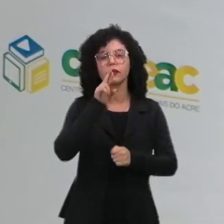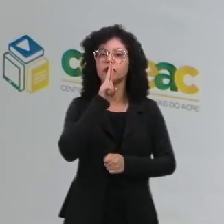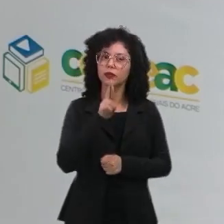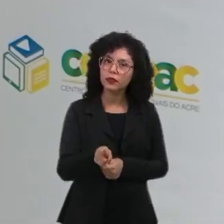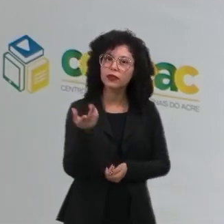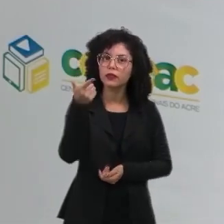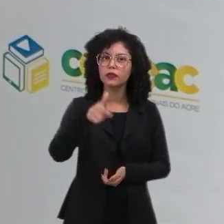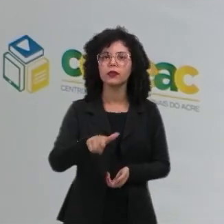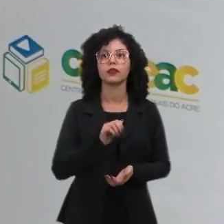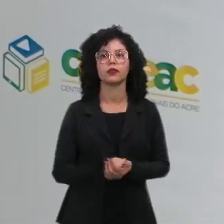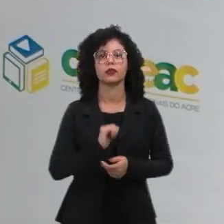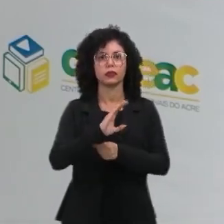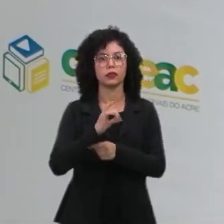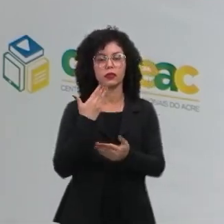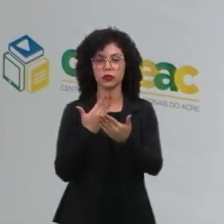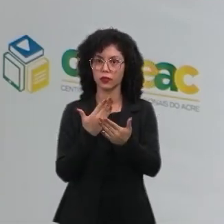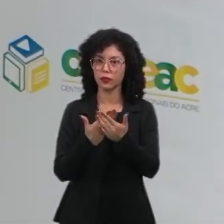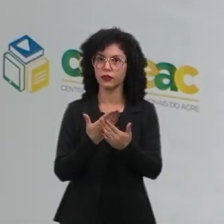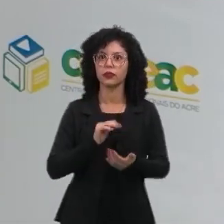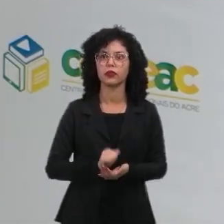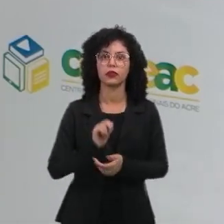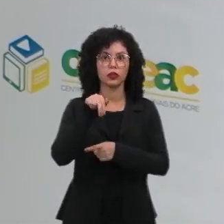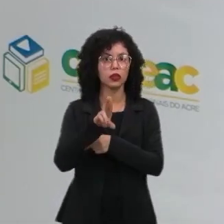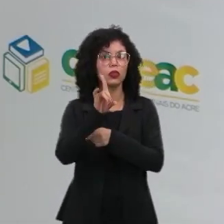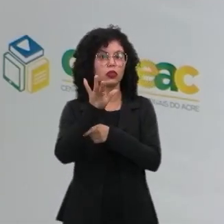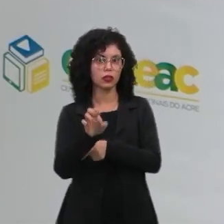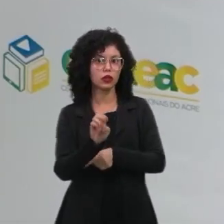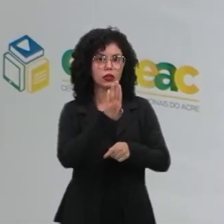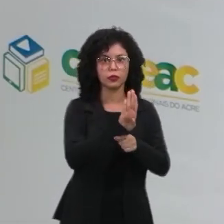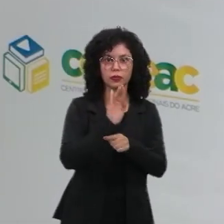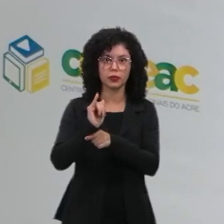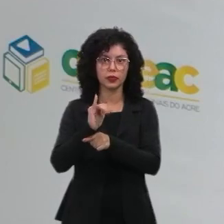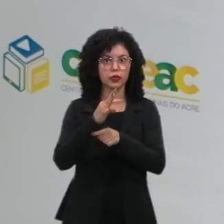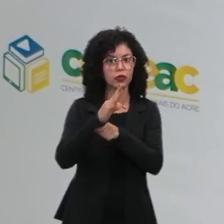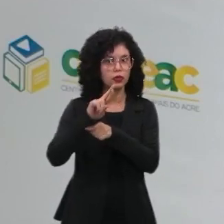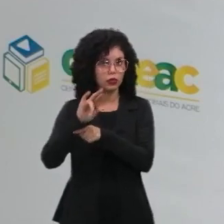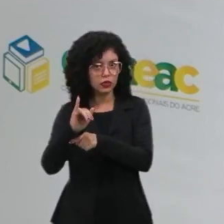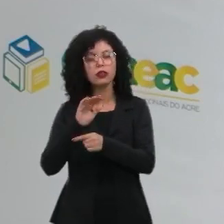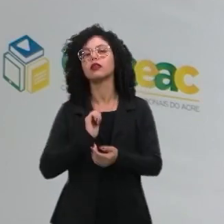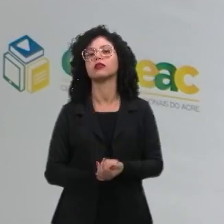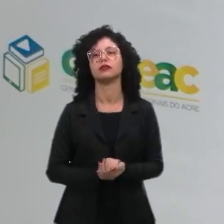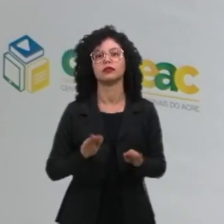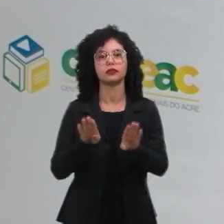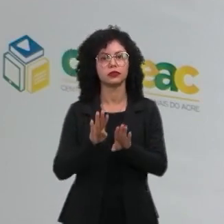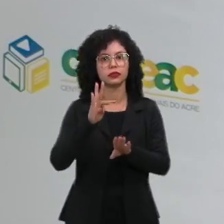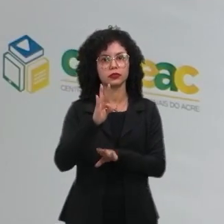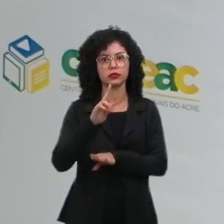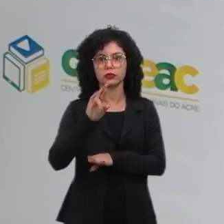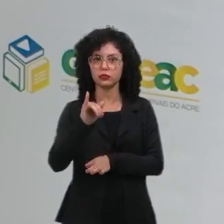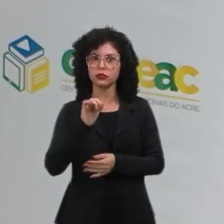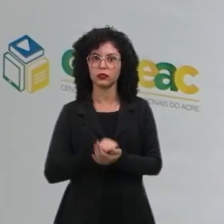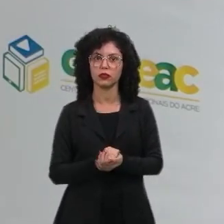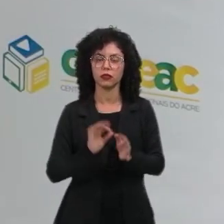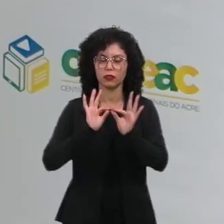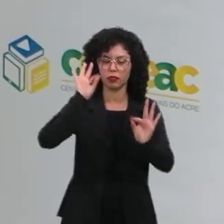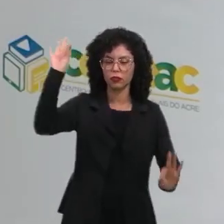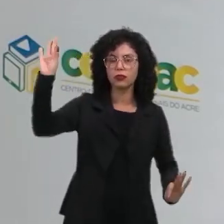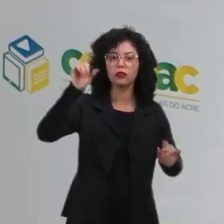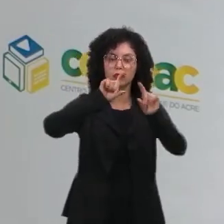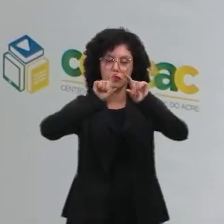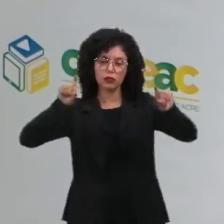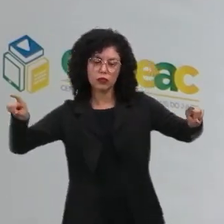bom? Escala. Estudem também as unidades bi e tridimensionais. A gente viu a unidimensional, tá bom? São distâncias de retas,